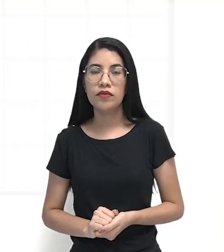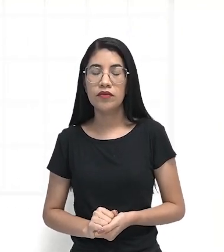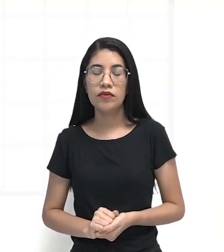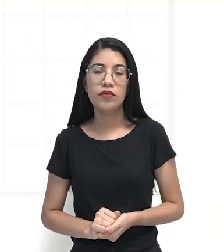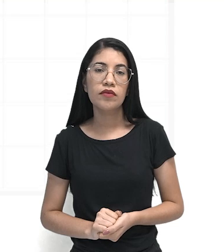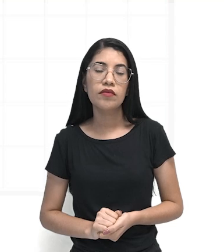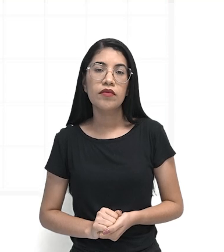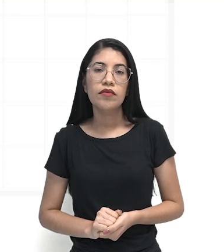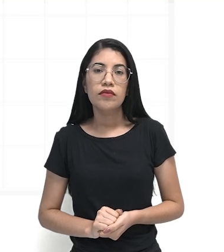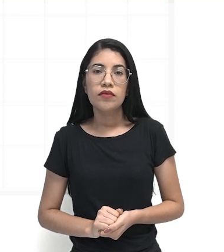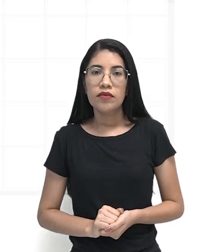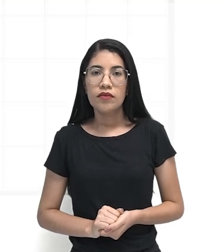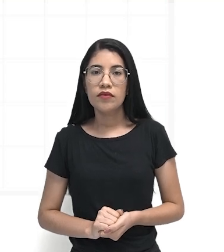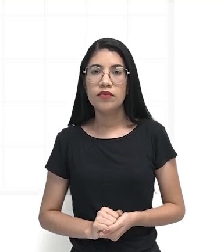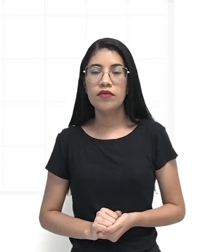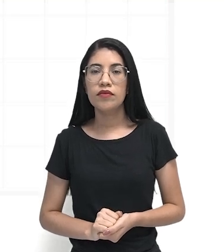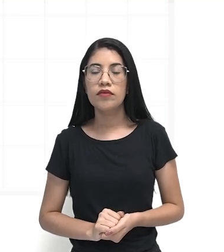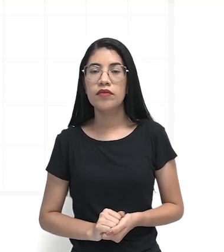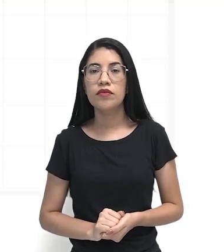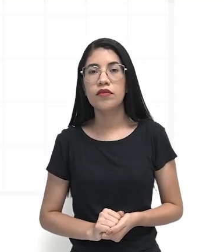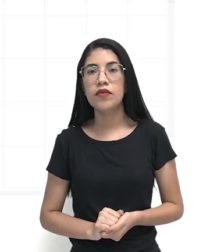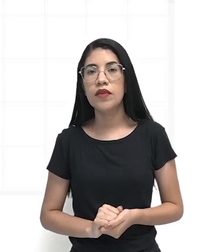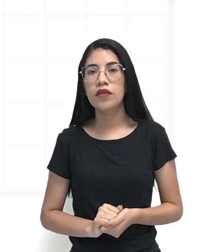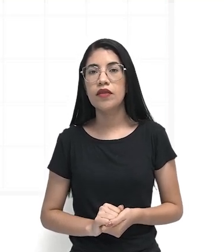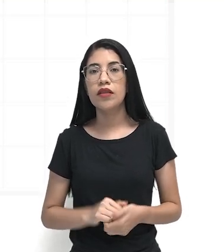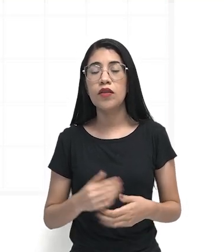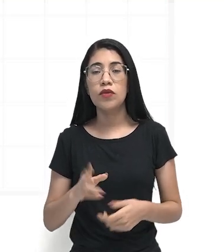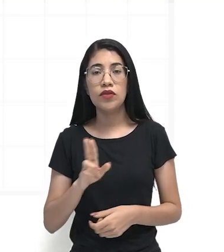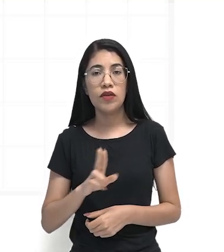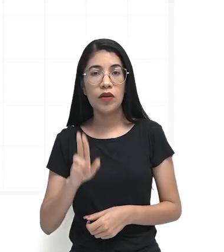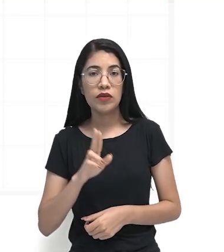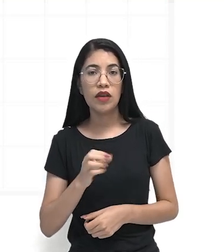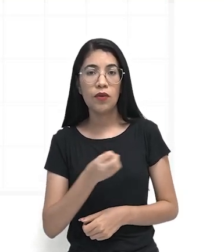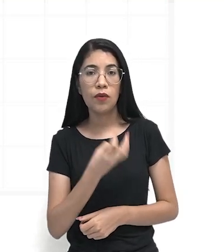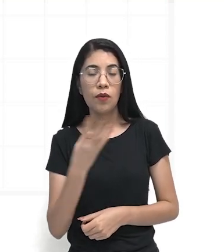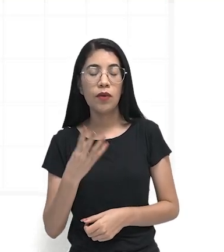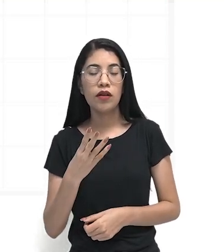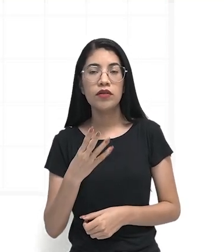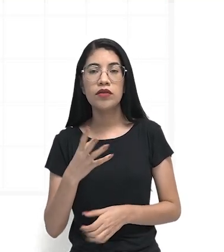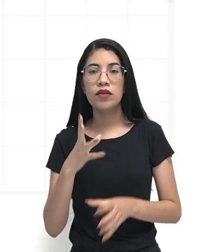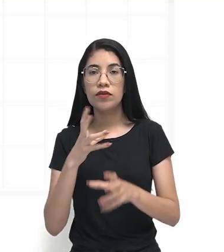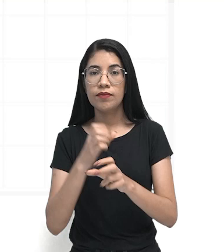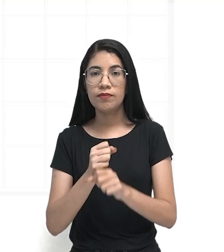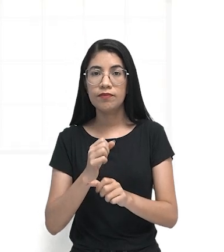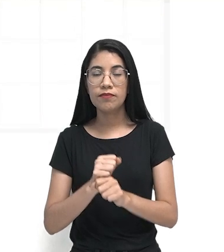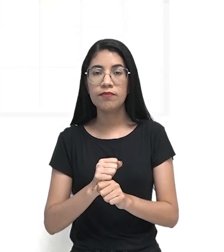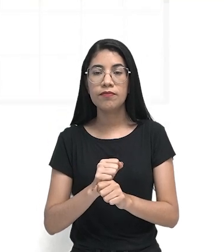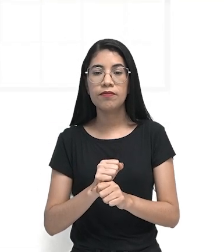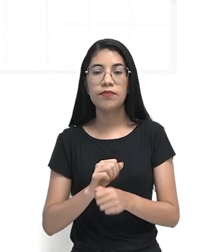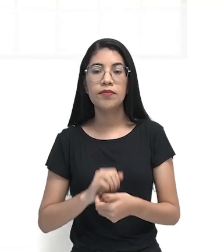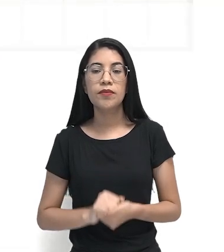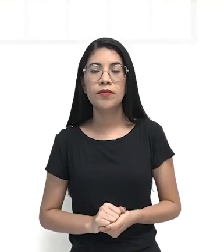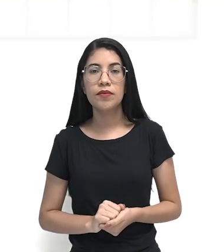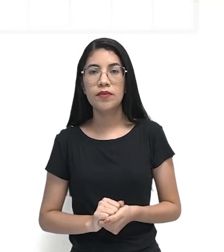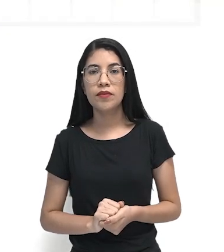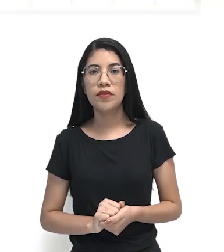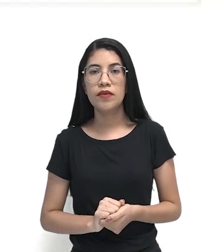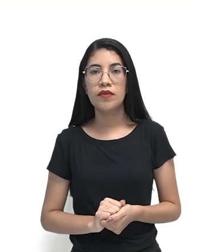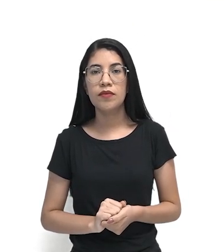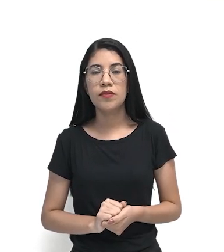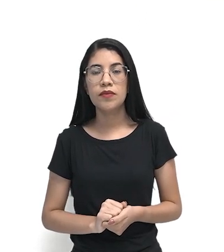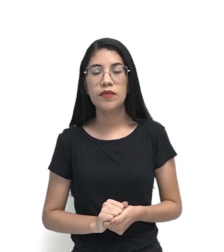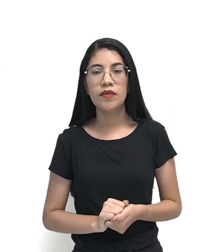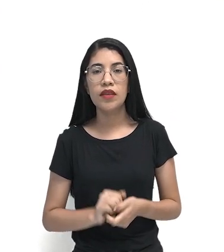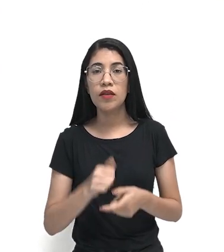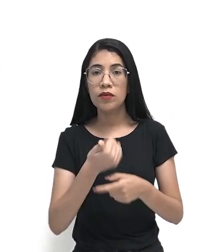meninas. Então, nós vamos colocar aí o número de eventos. Será quanto? Ora, eu tenho